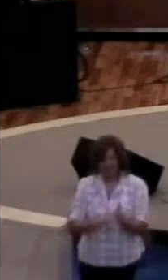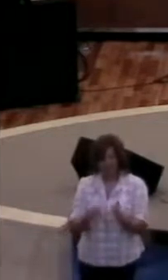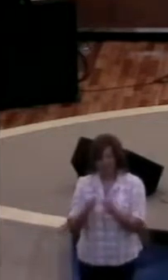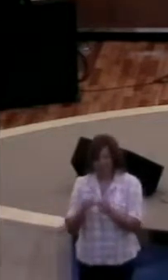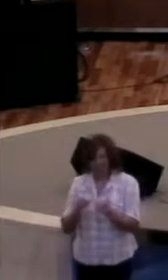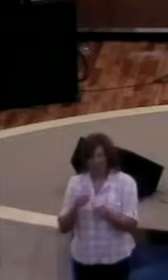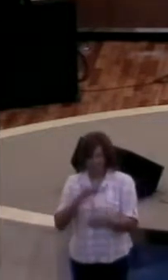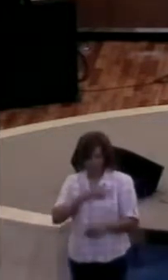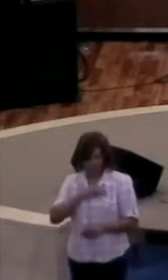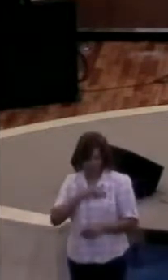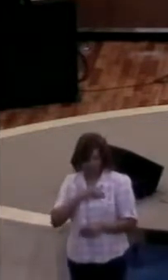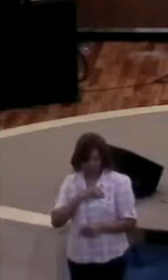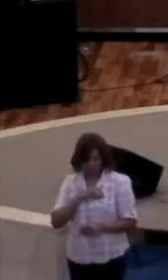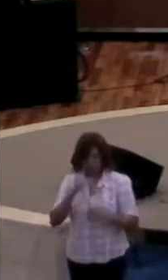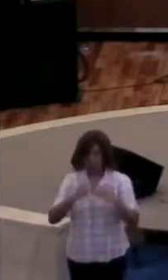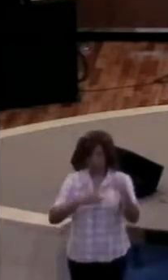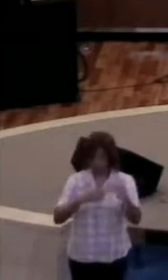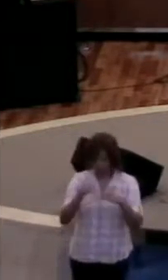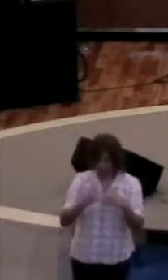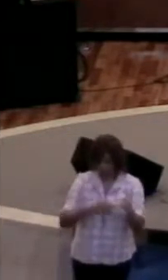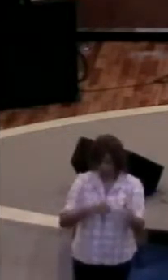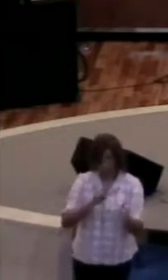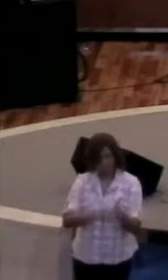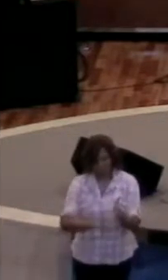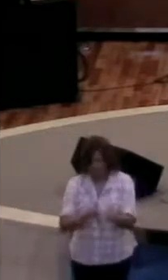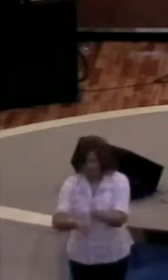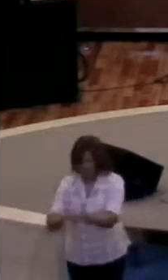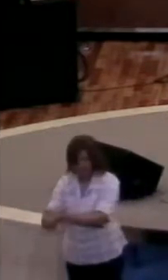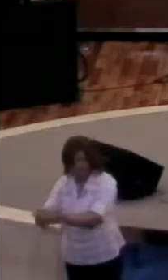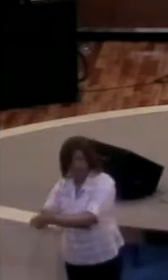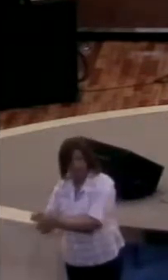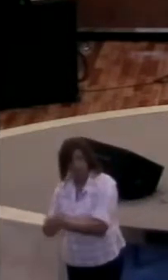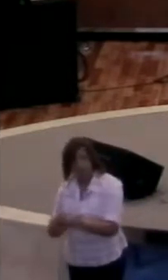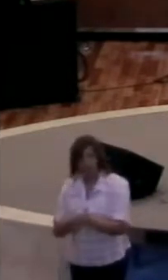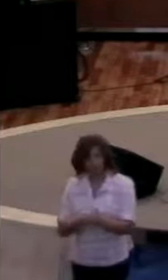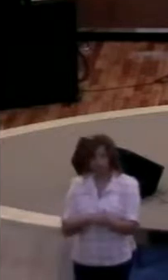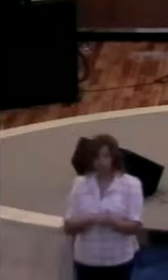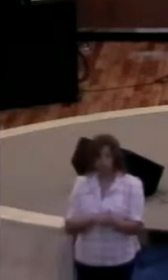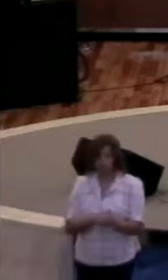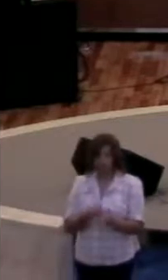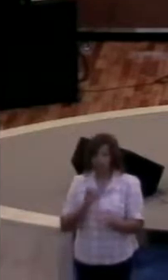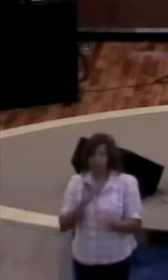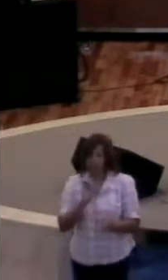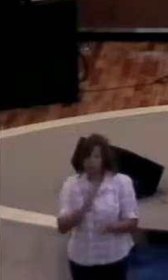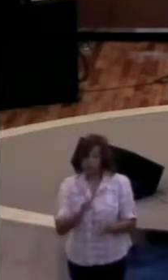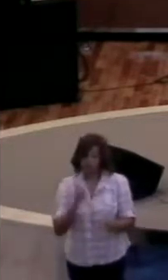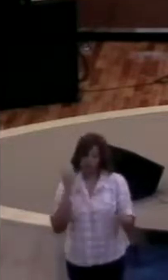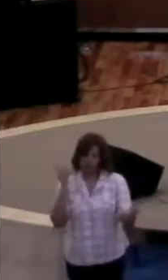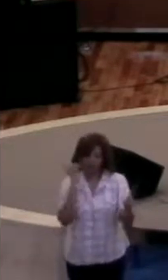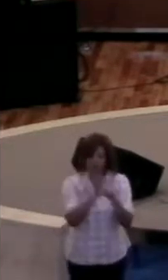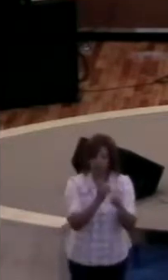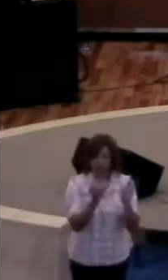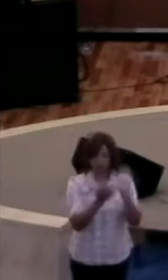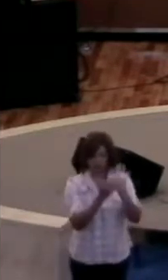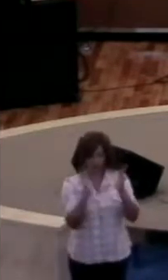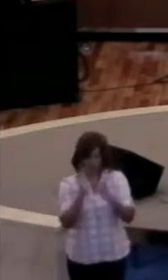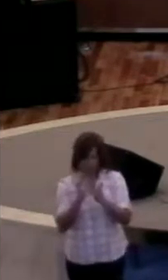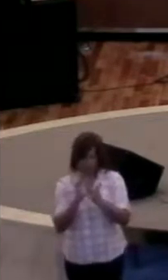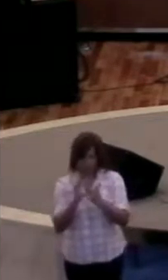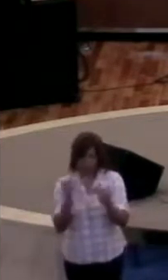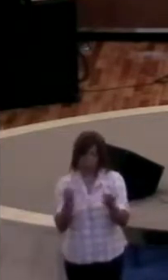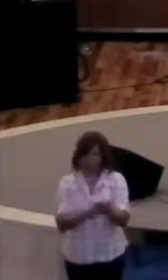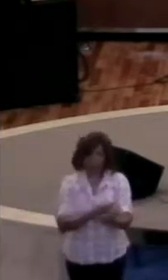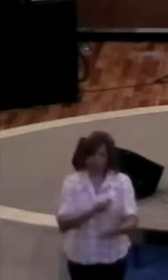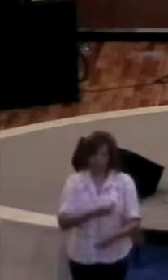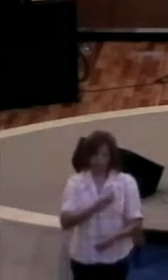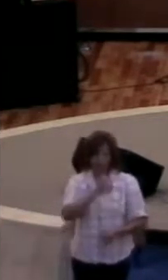após receber o convite de Cristo, ele então tem a sua vida mudada, ele tem a sua vida transformada. E algumas características de